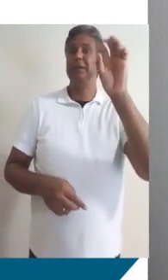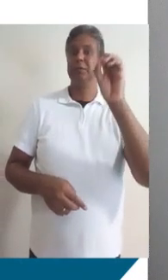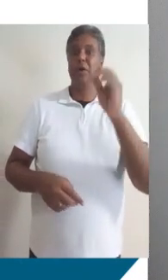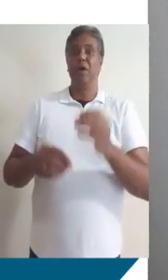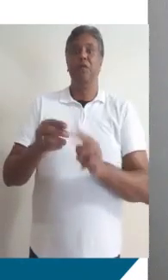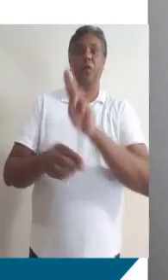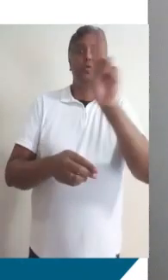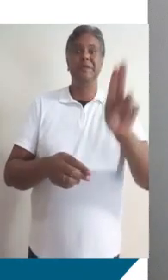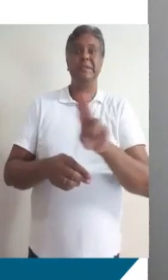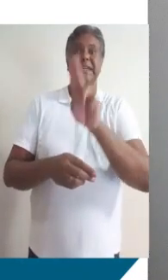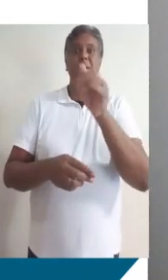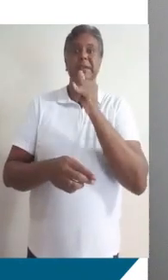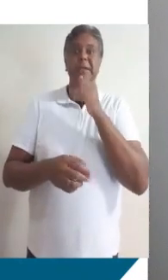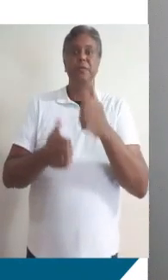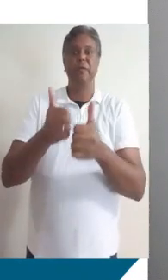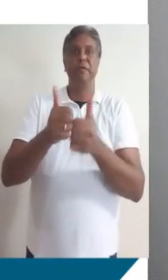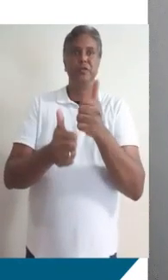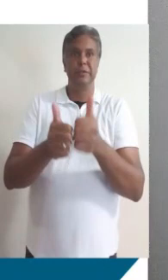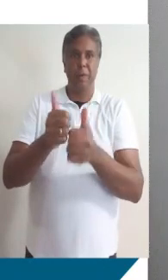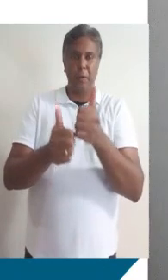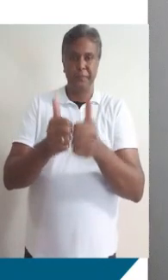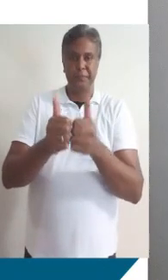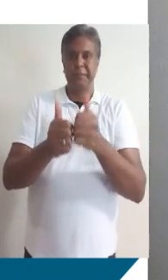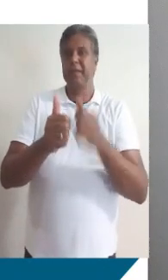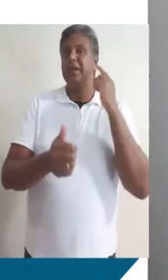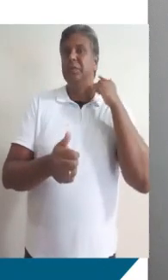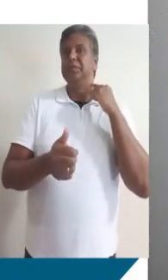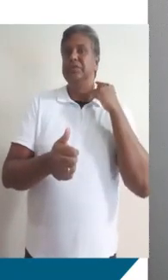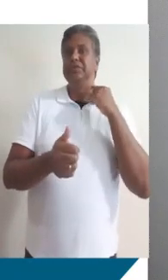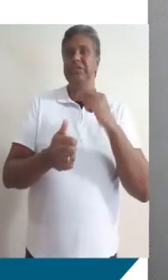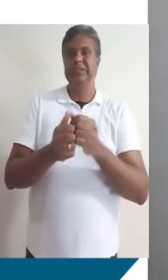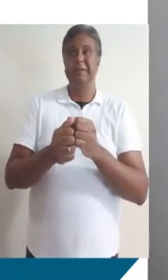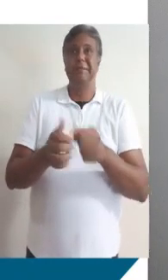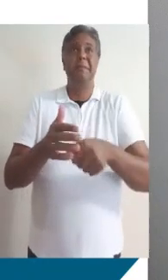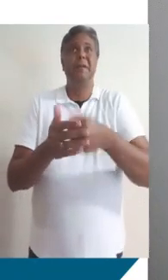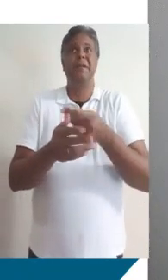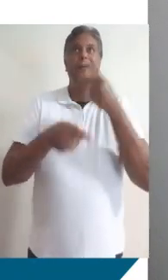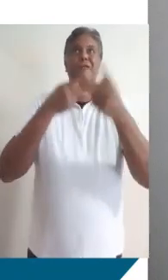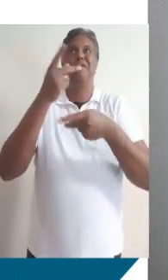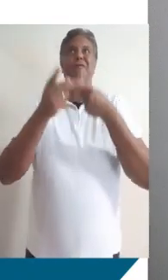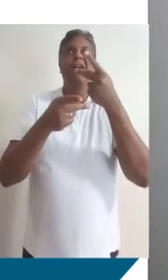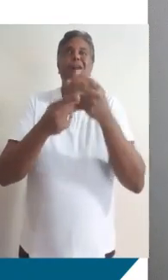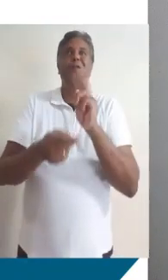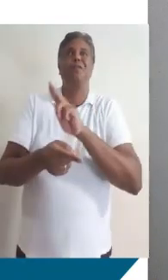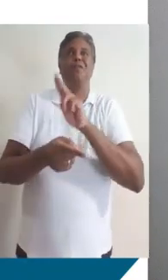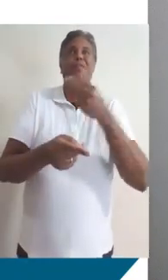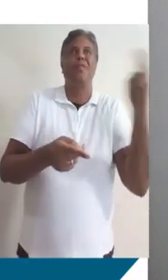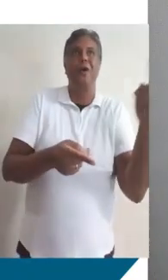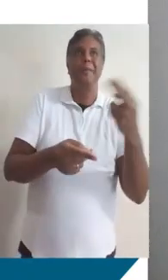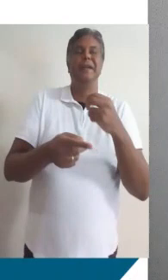tem duas maneiras de falar para qual time a gente torce. A primeira é dizer o time e justificar o porquê que a gente torce para esse